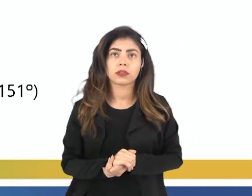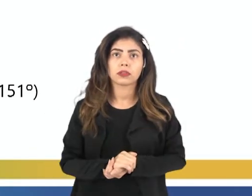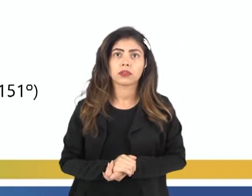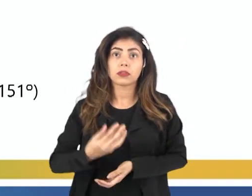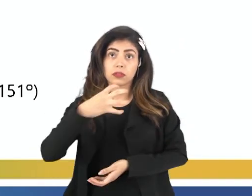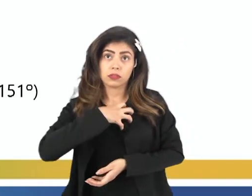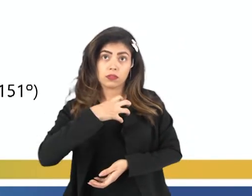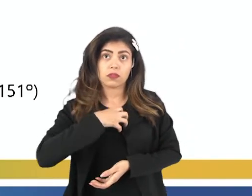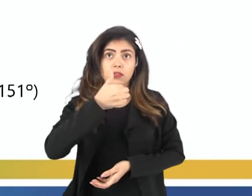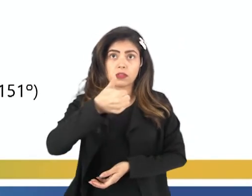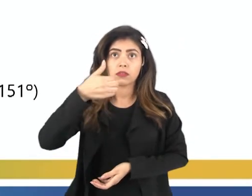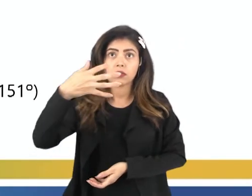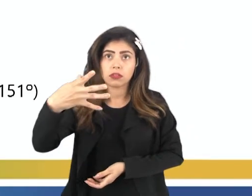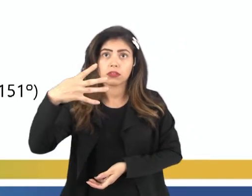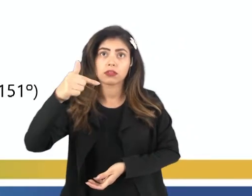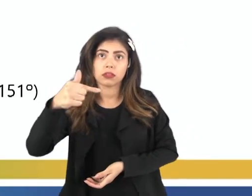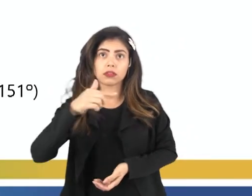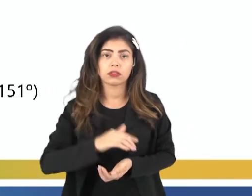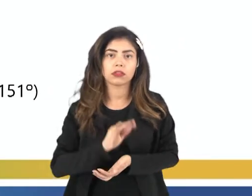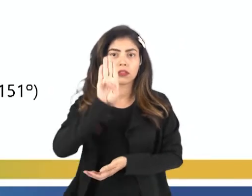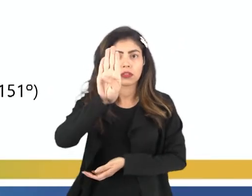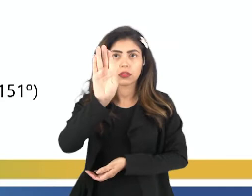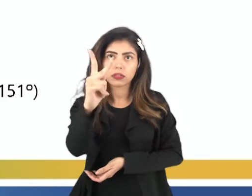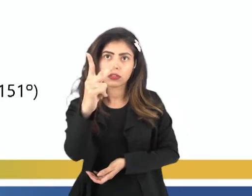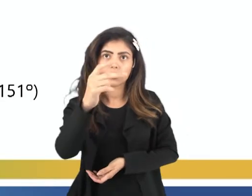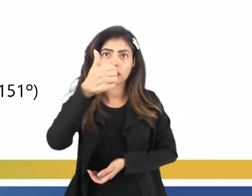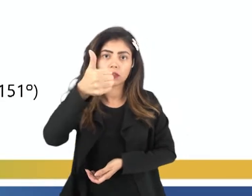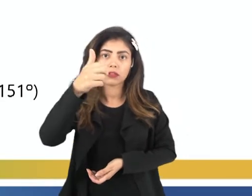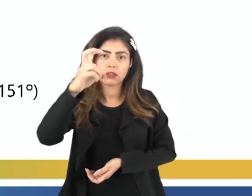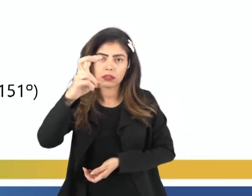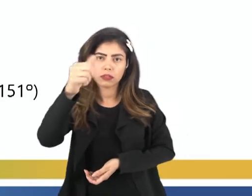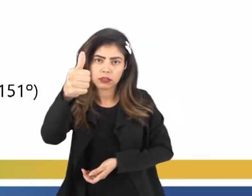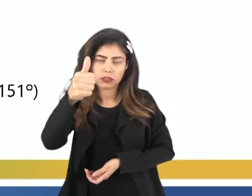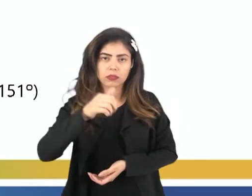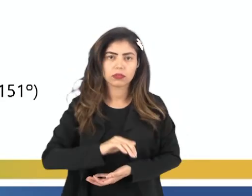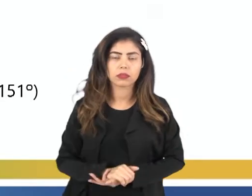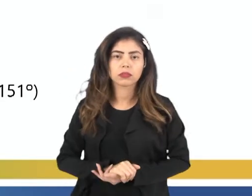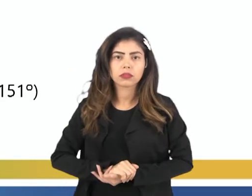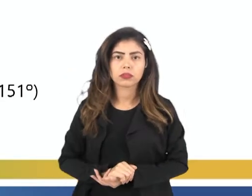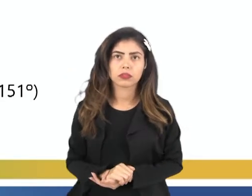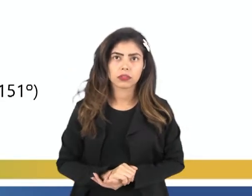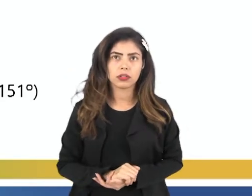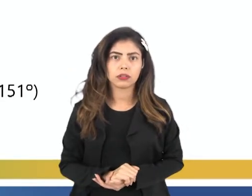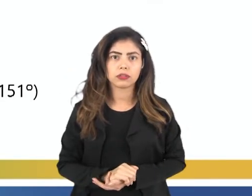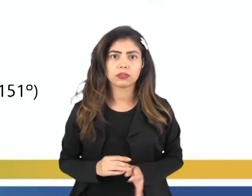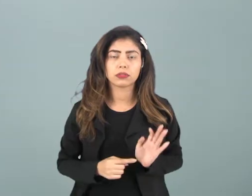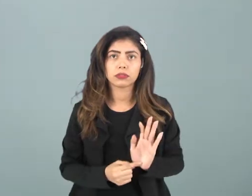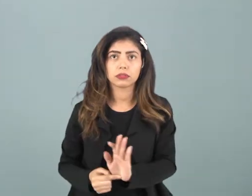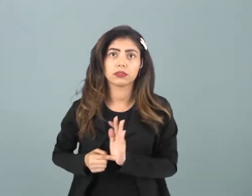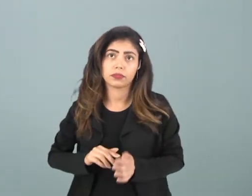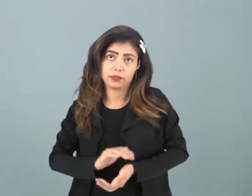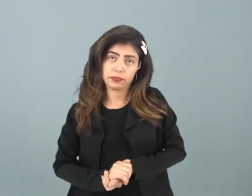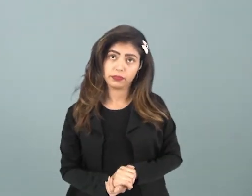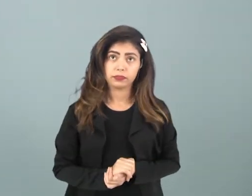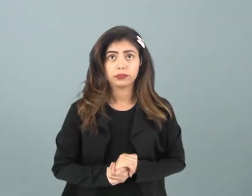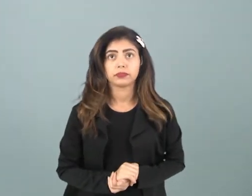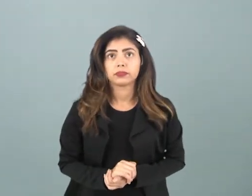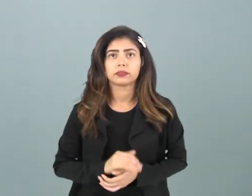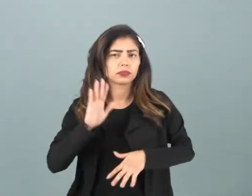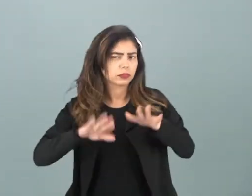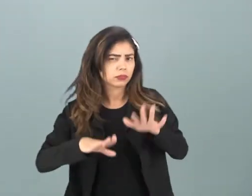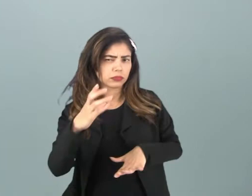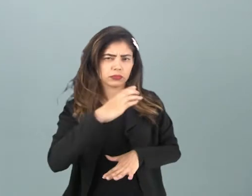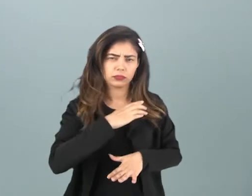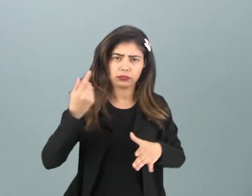Salvador, 147 e Belo Horizonte, posição 151. Geralmente essas cidades